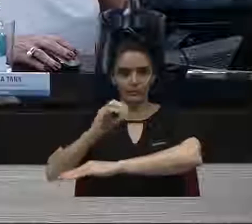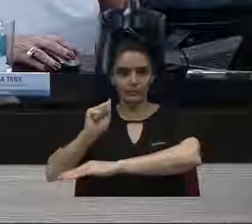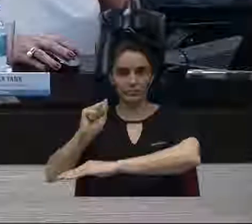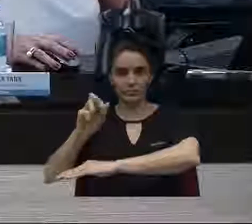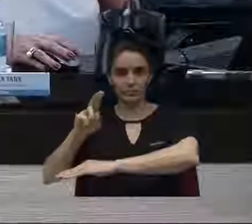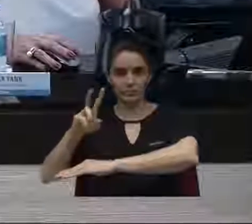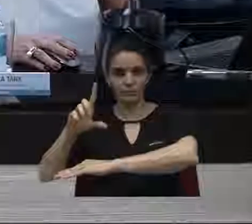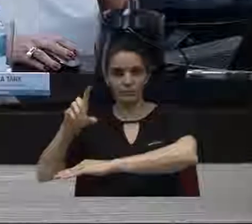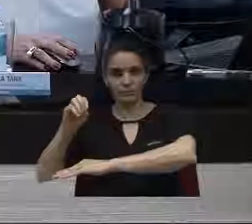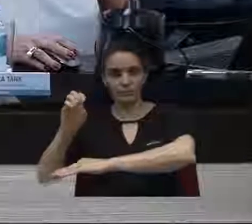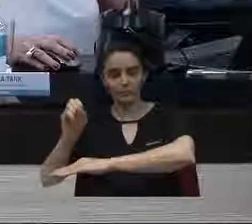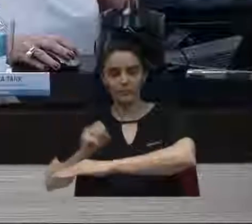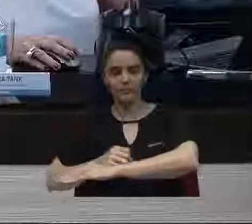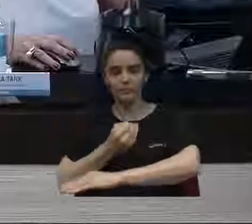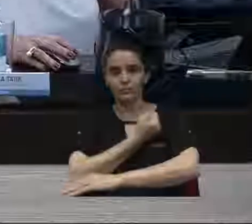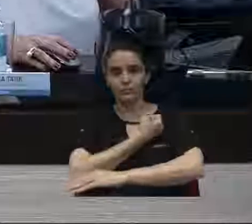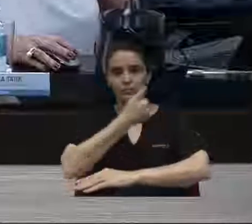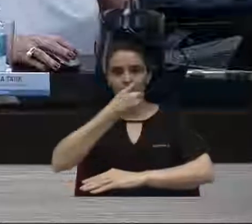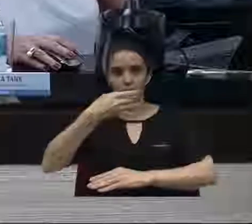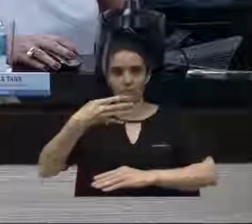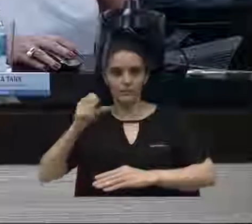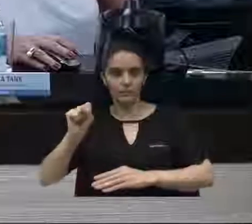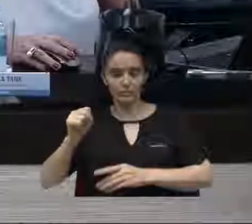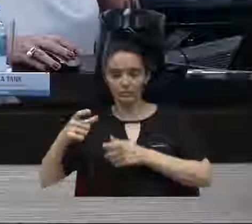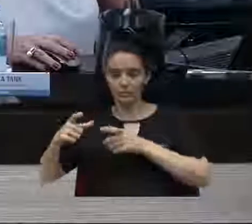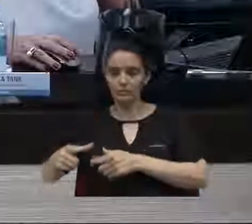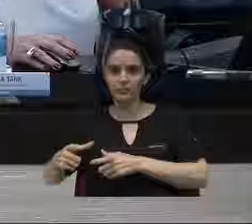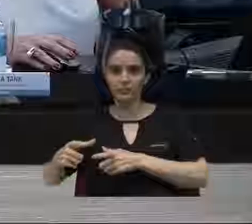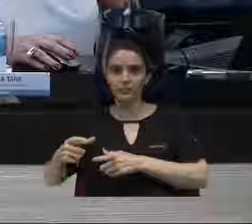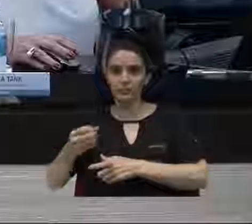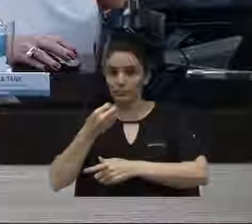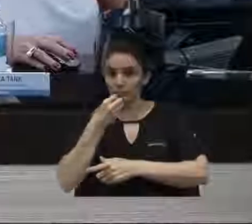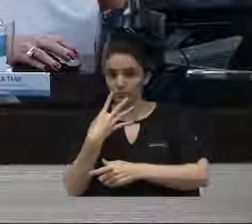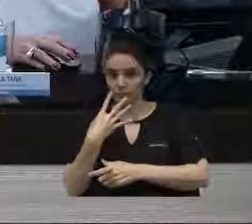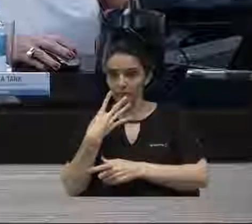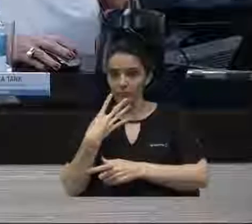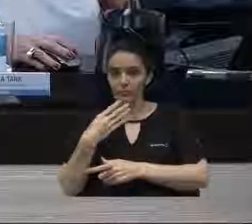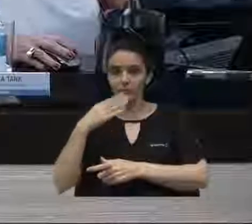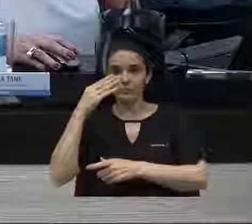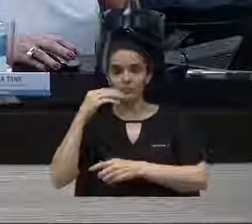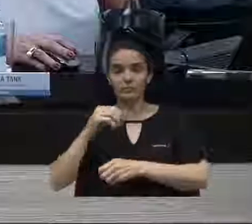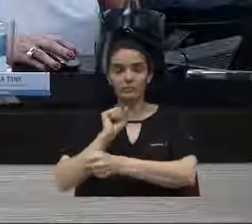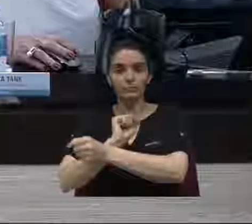número 148, no bairro Jardim Boa Esperança, de inscrição cadastral